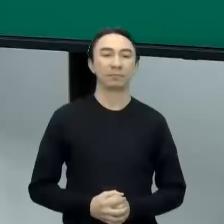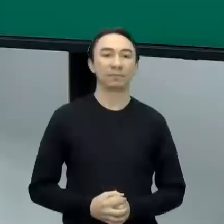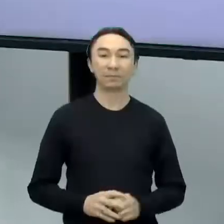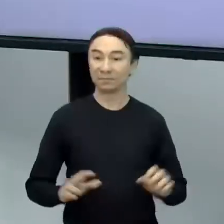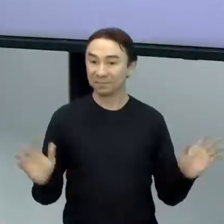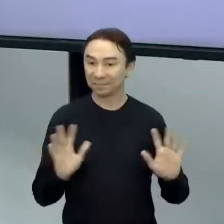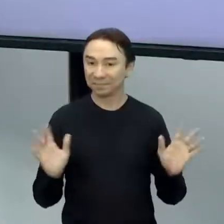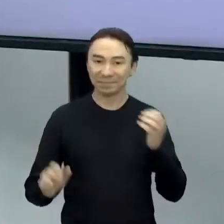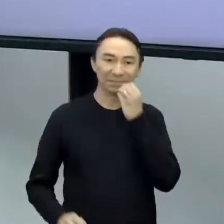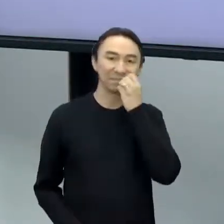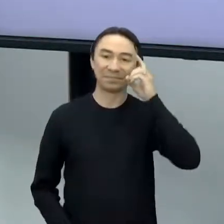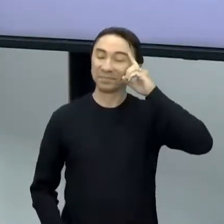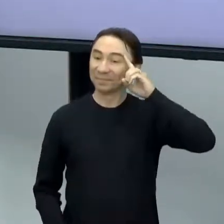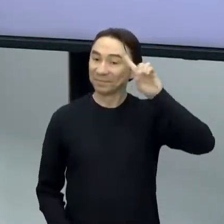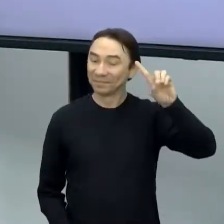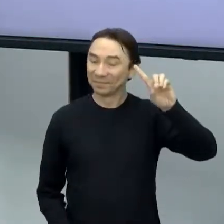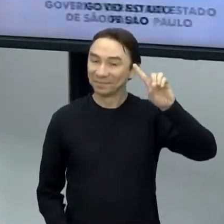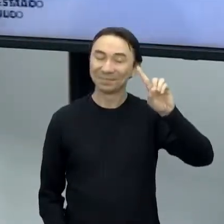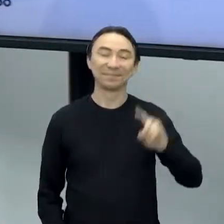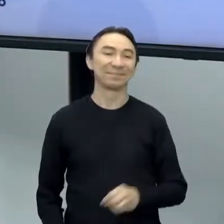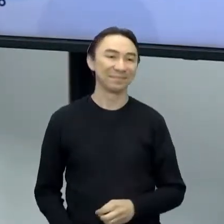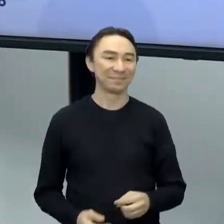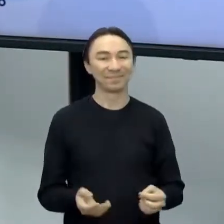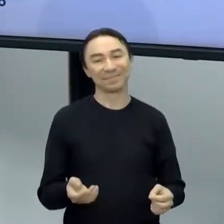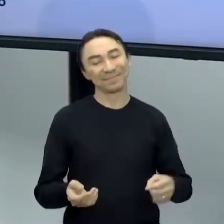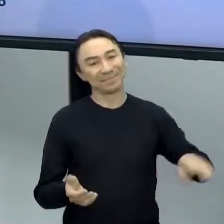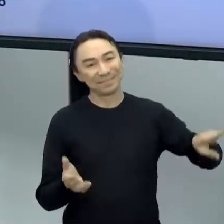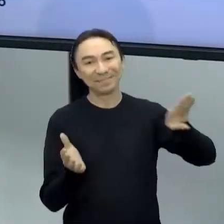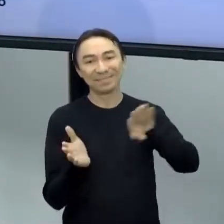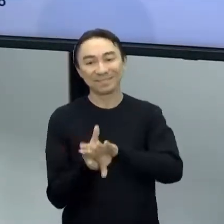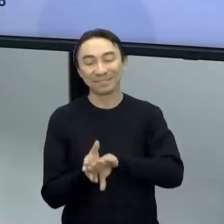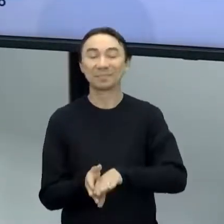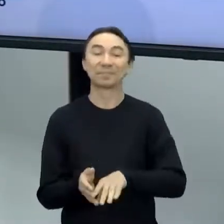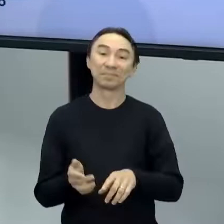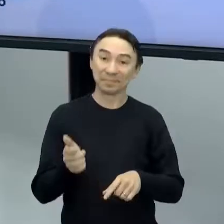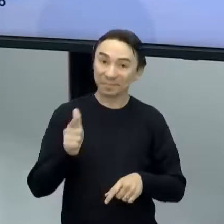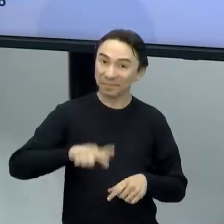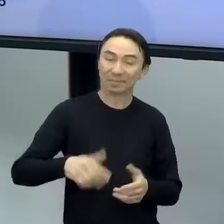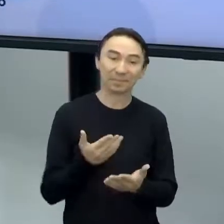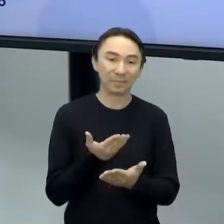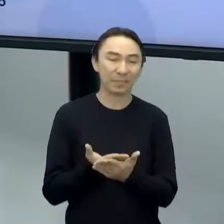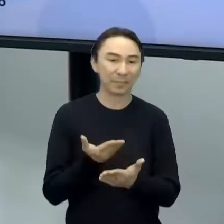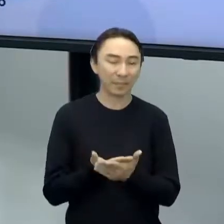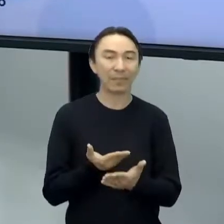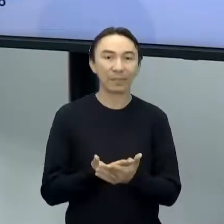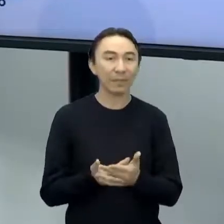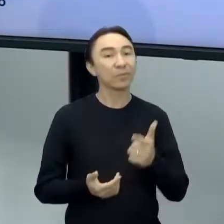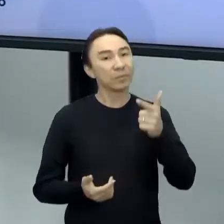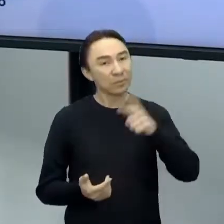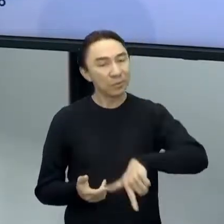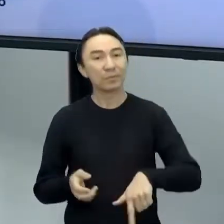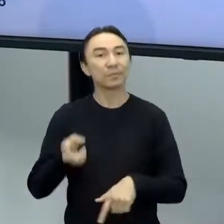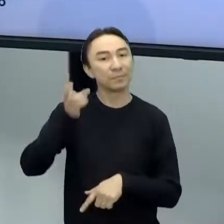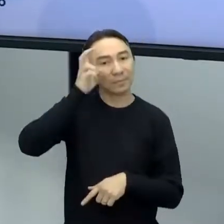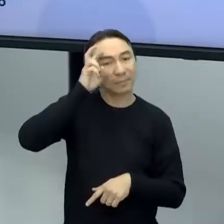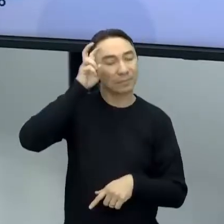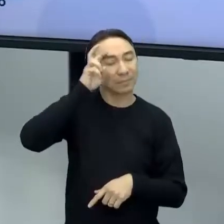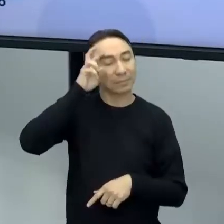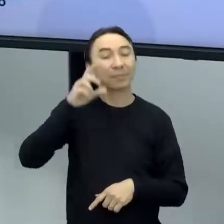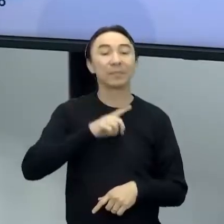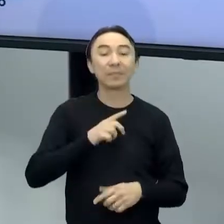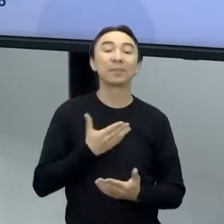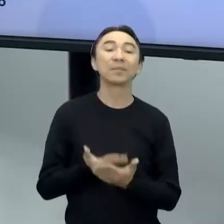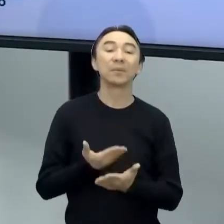Bom dia, bom dia, bom dia! Chegamos mais uma aula, mais uma quinta-feira com aula do